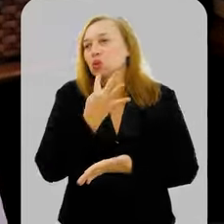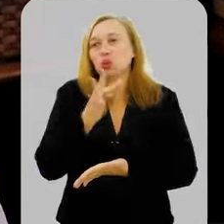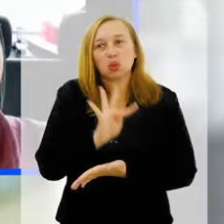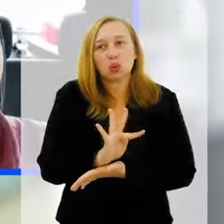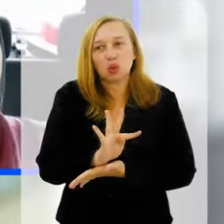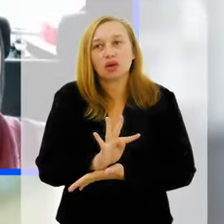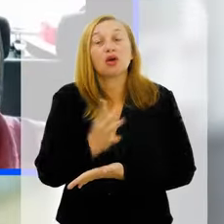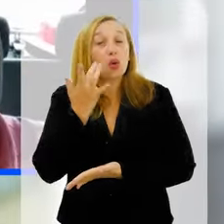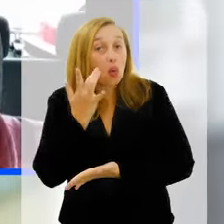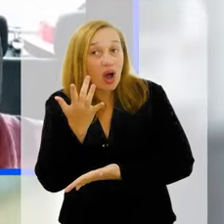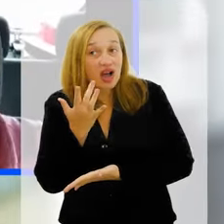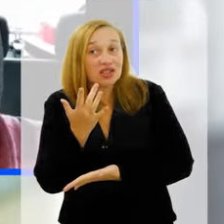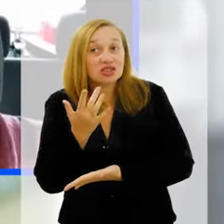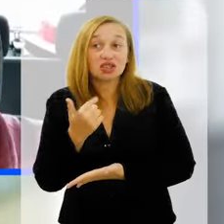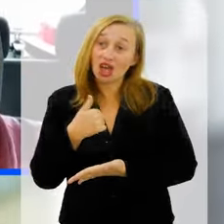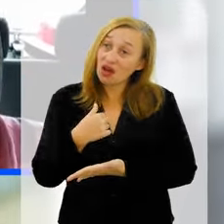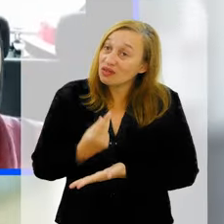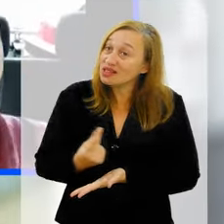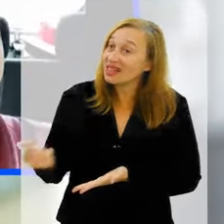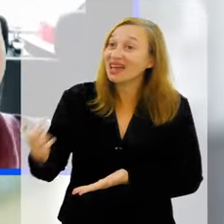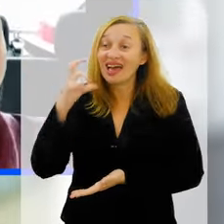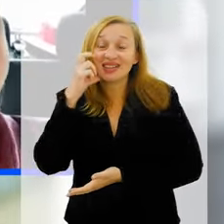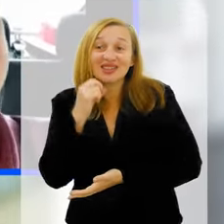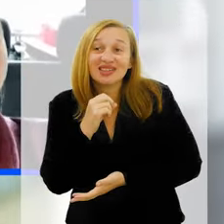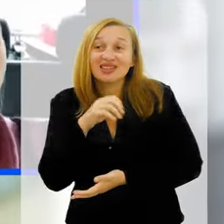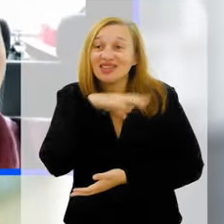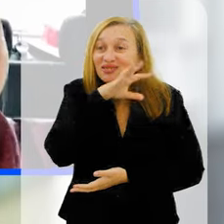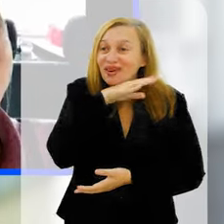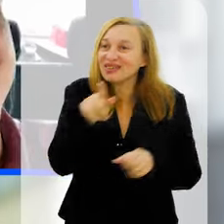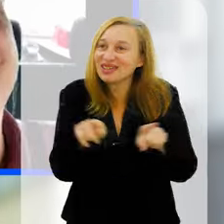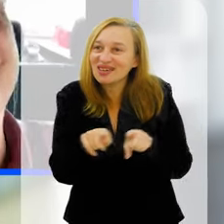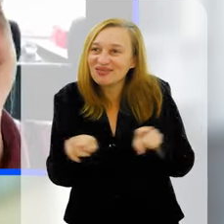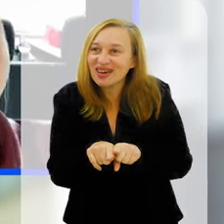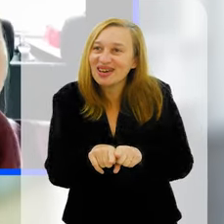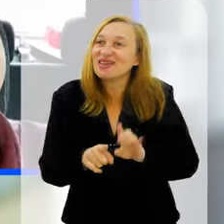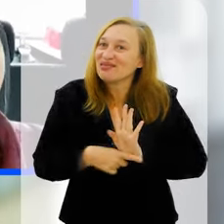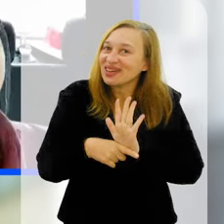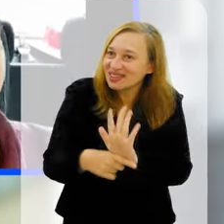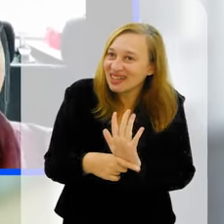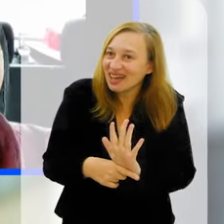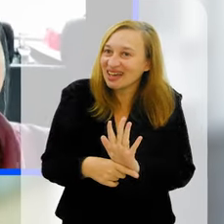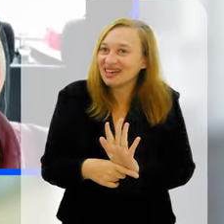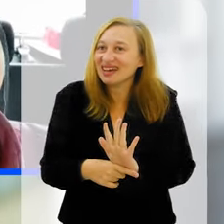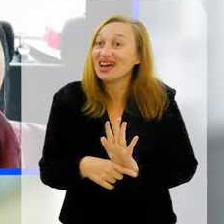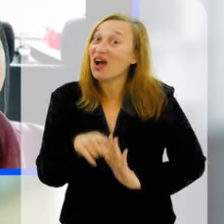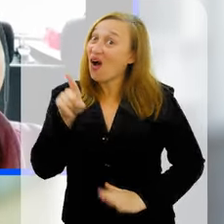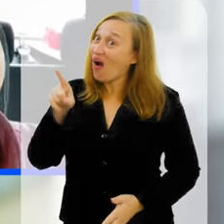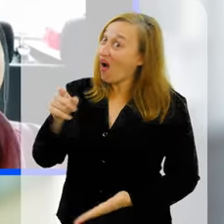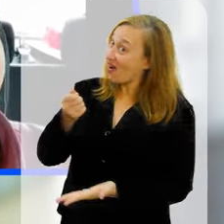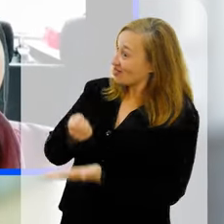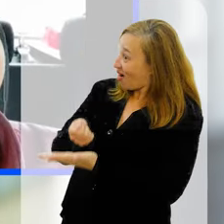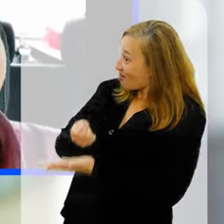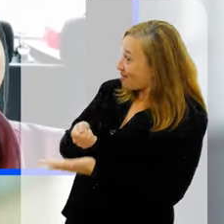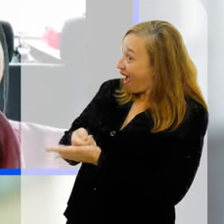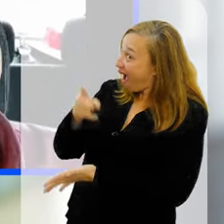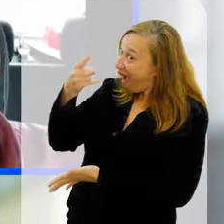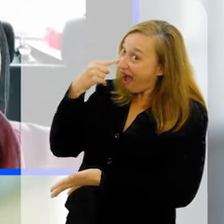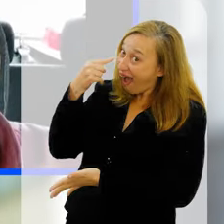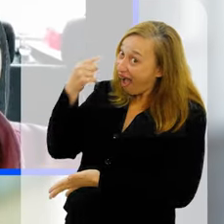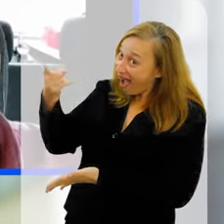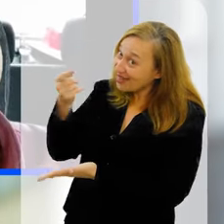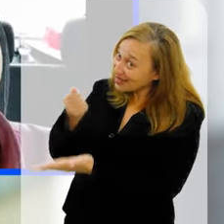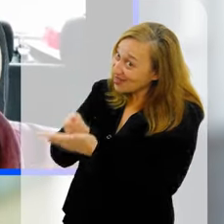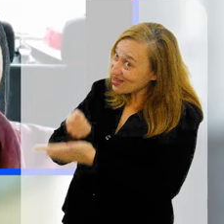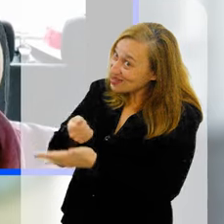as políticas públicas que a gente às vezes nem conhece. E eu acho que talvez eu vou sair daqui adotando um bichinho também, para